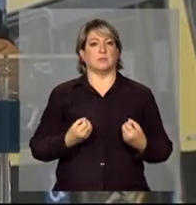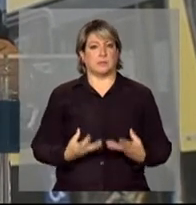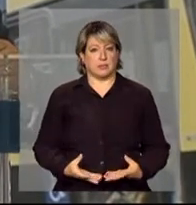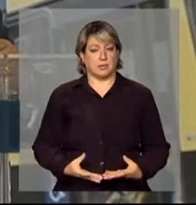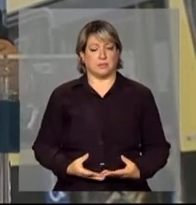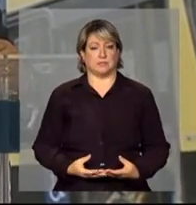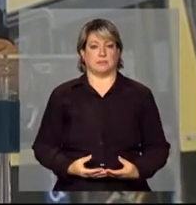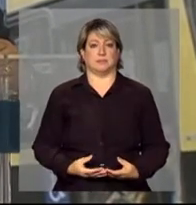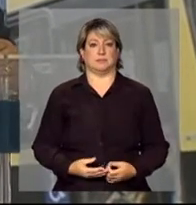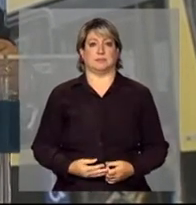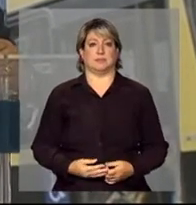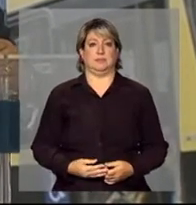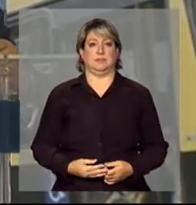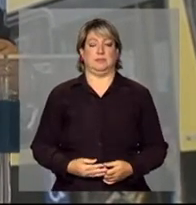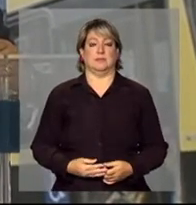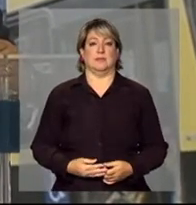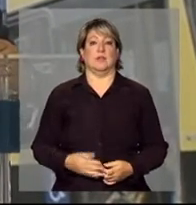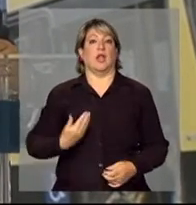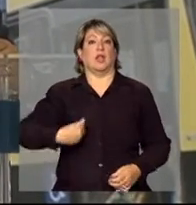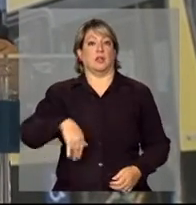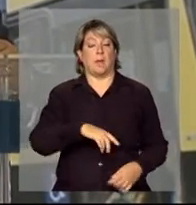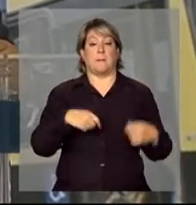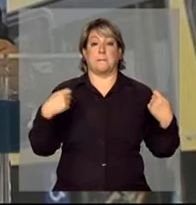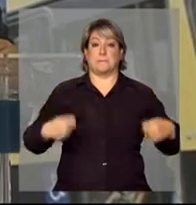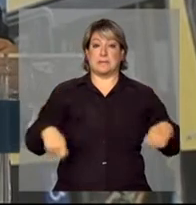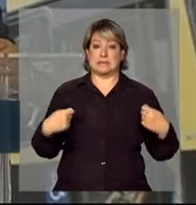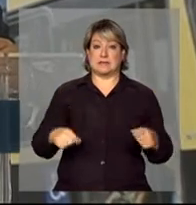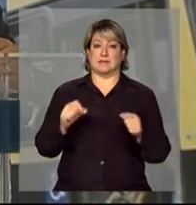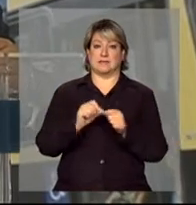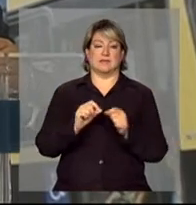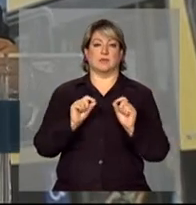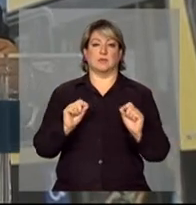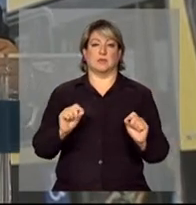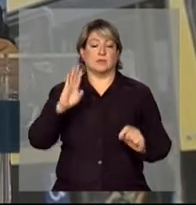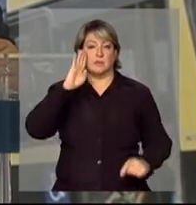dúvida alguma, nós precisamos fazer com que